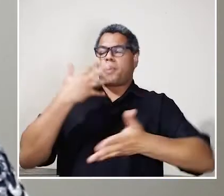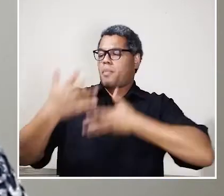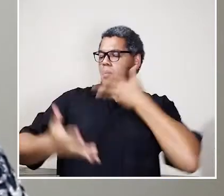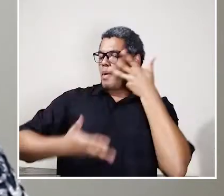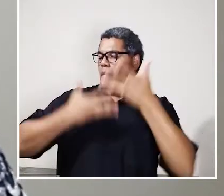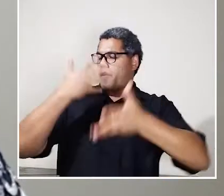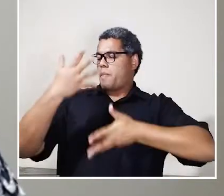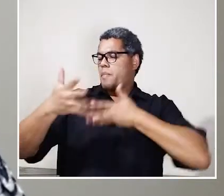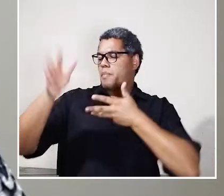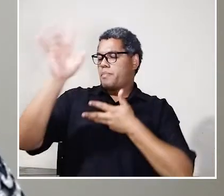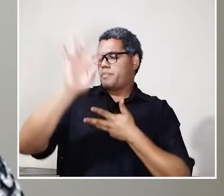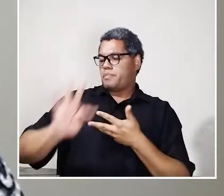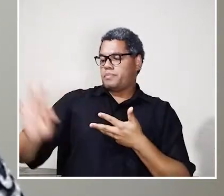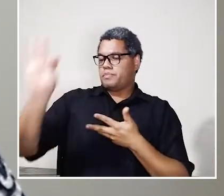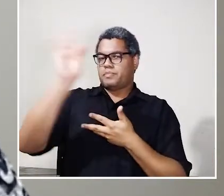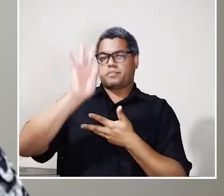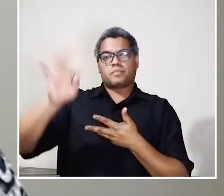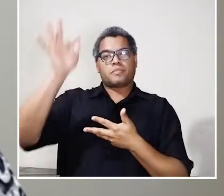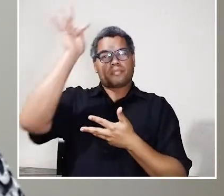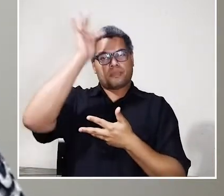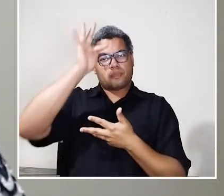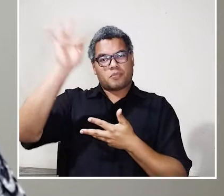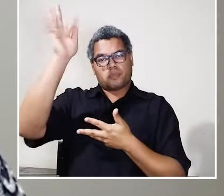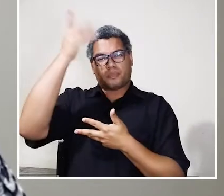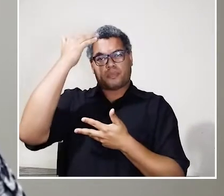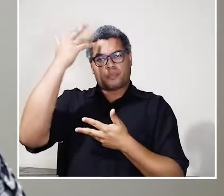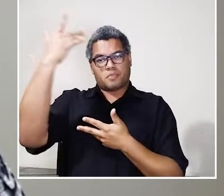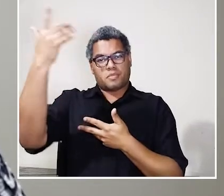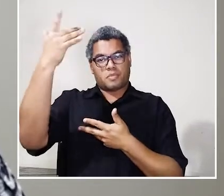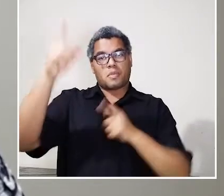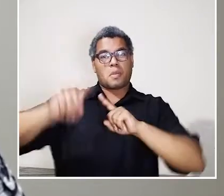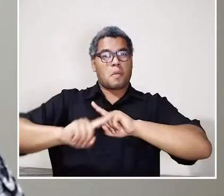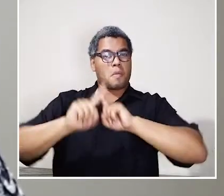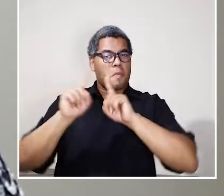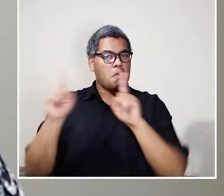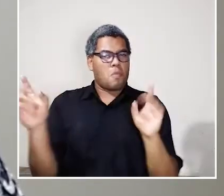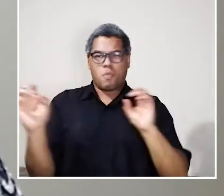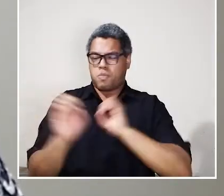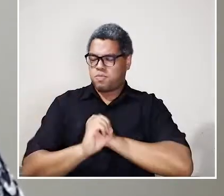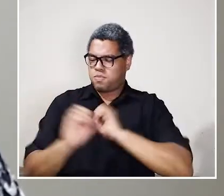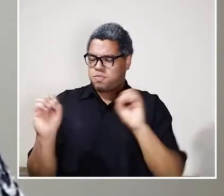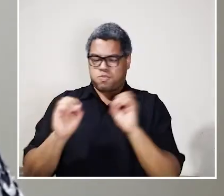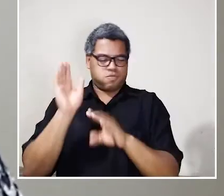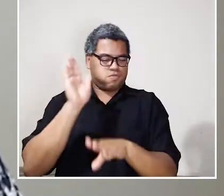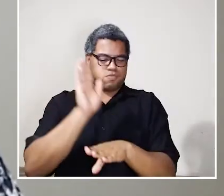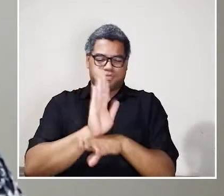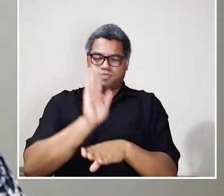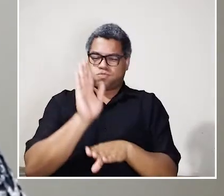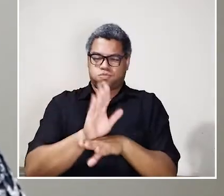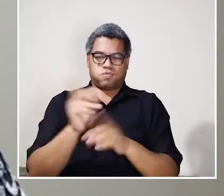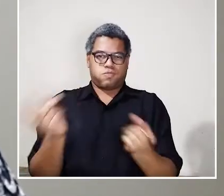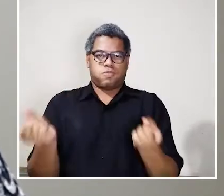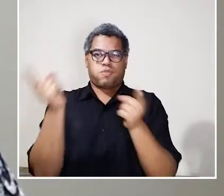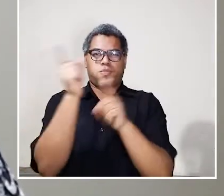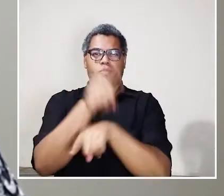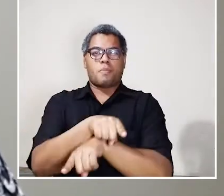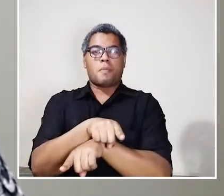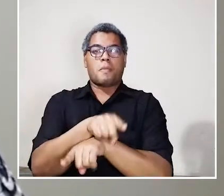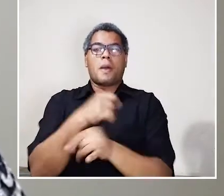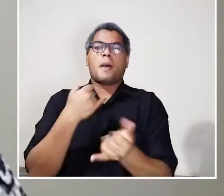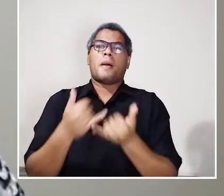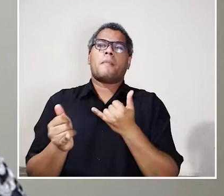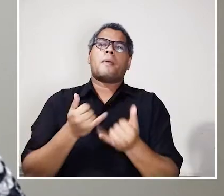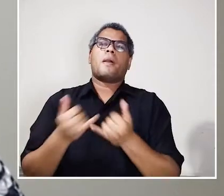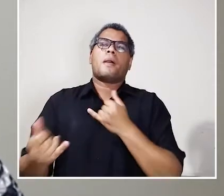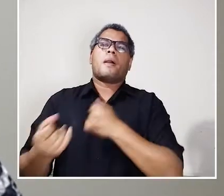seus discursos teológicos, filosóficos, mas não acrescentaram nada. Muito pelo